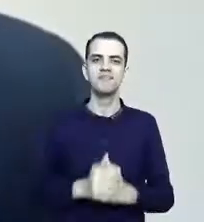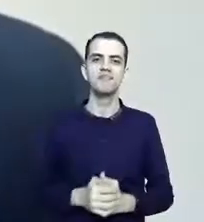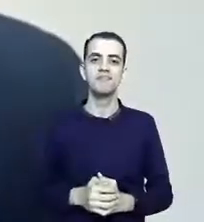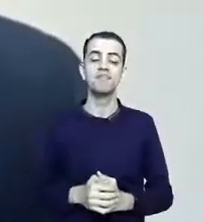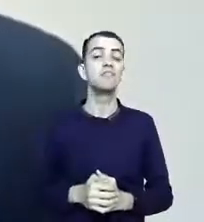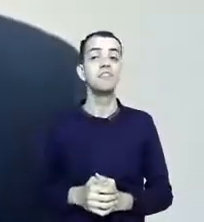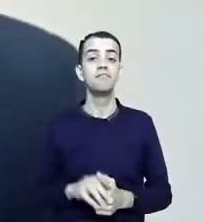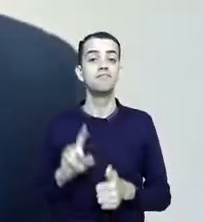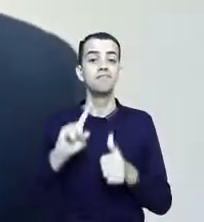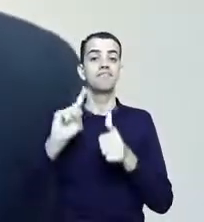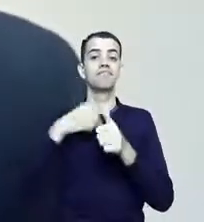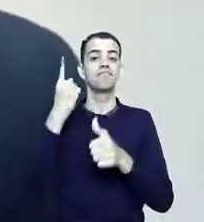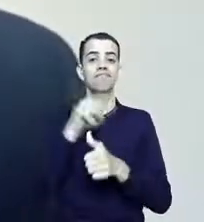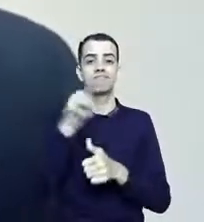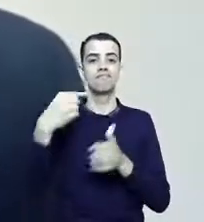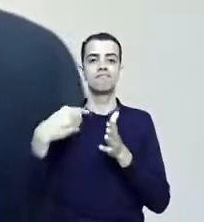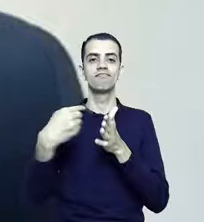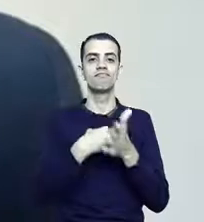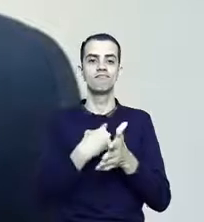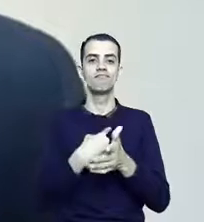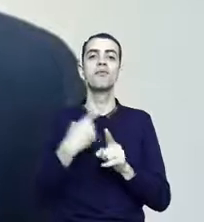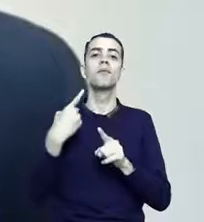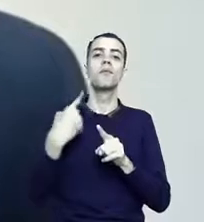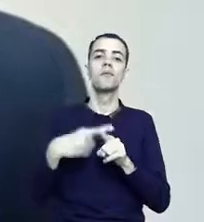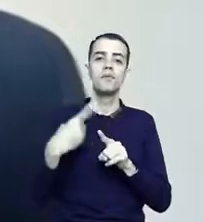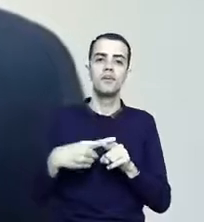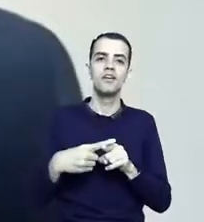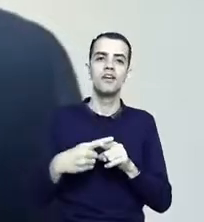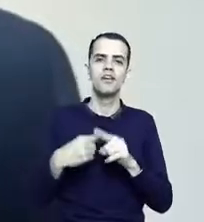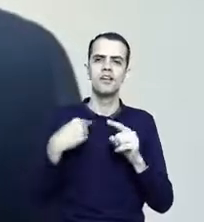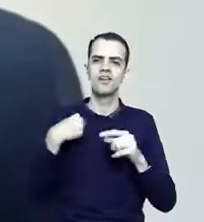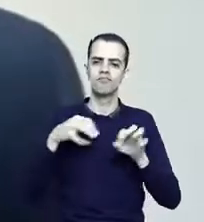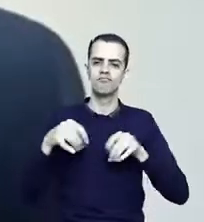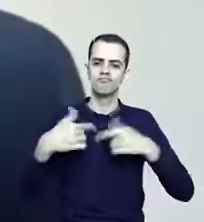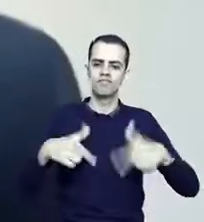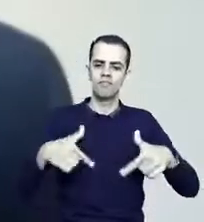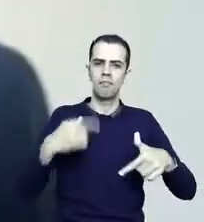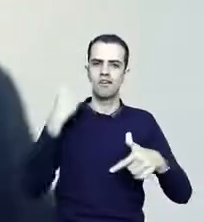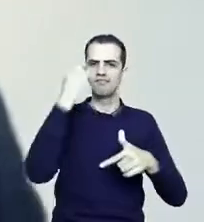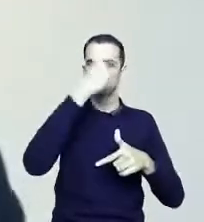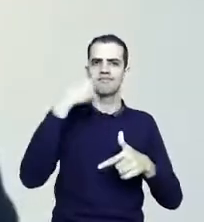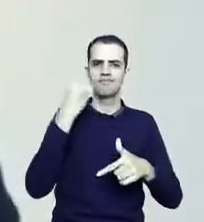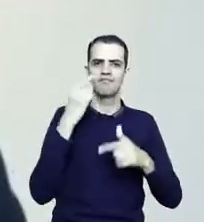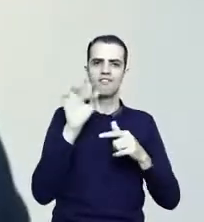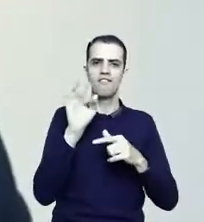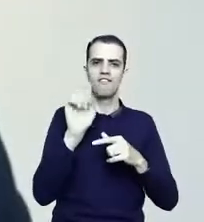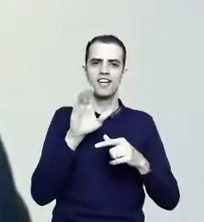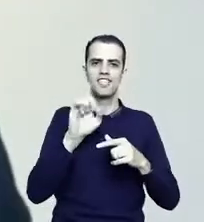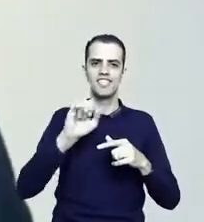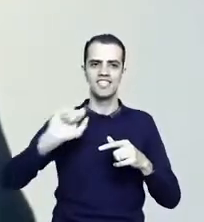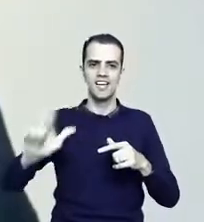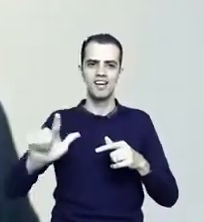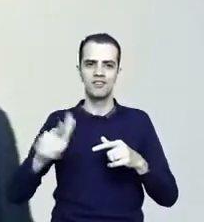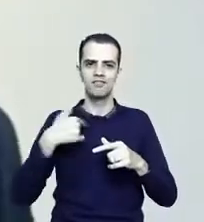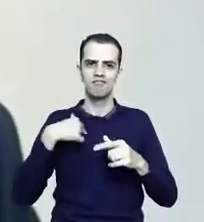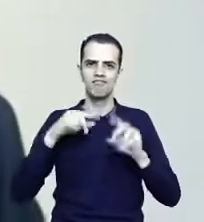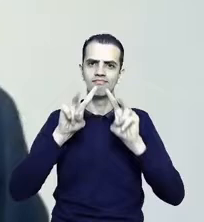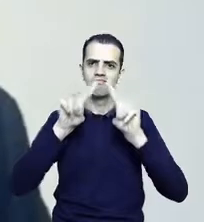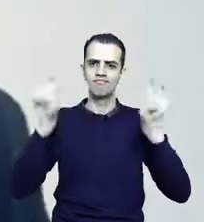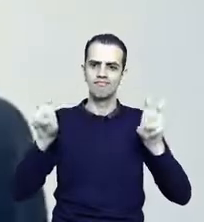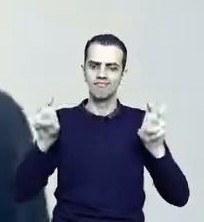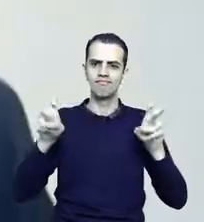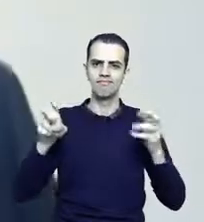estejam perguntando é por que um cirurgião bucomaxilofacial está falando num evento de ortopedia, né? Então,